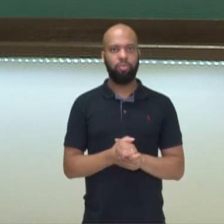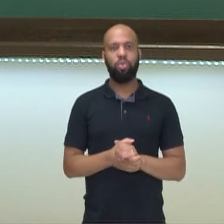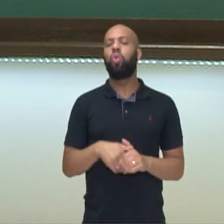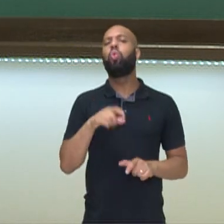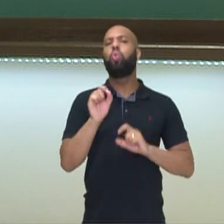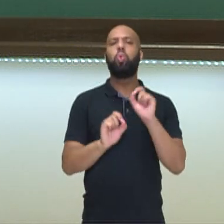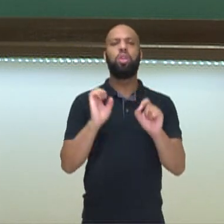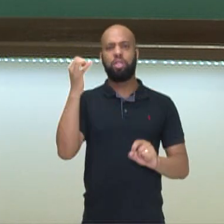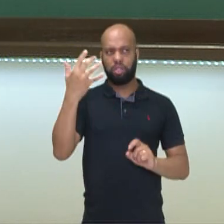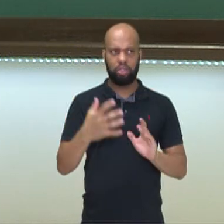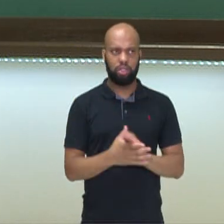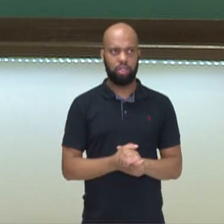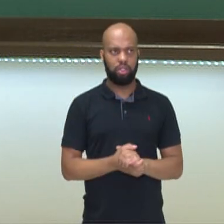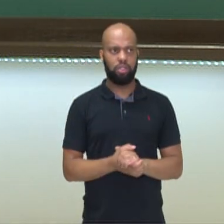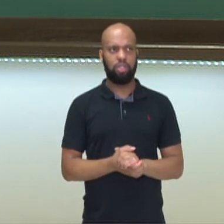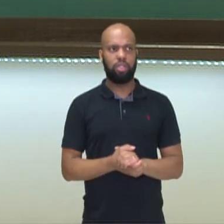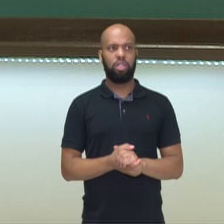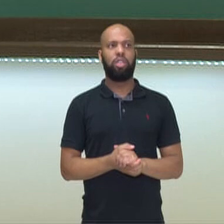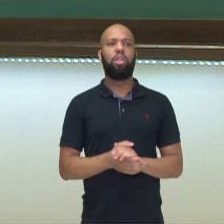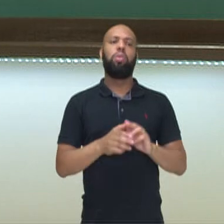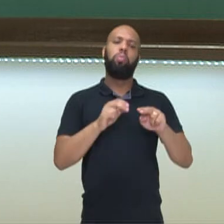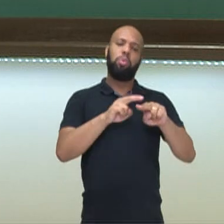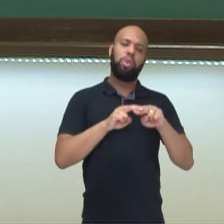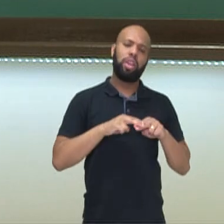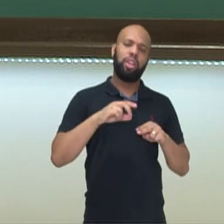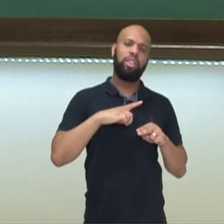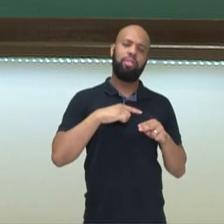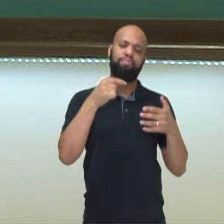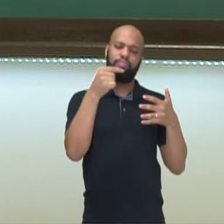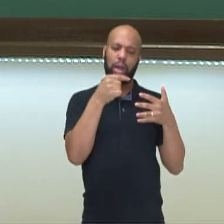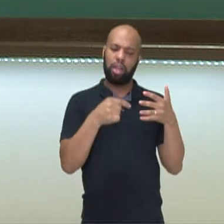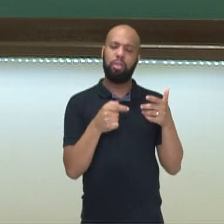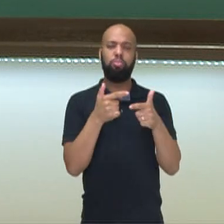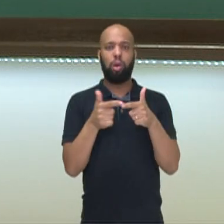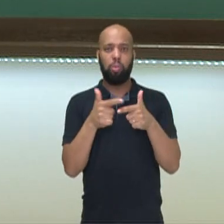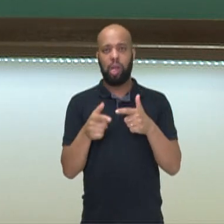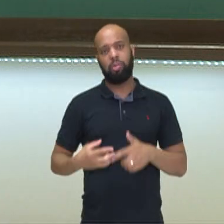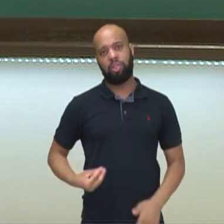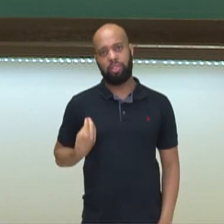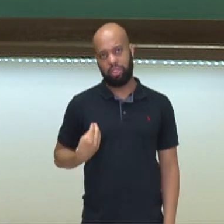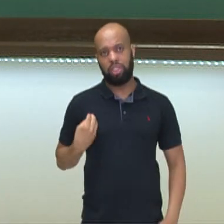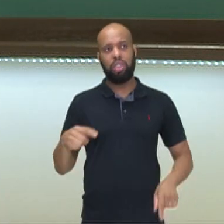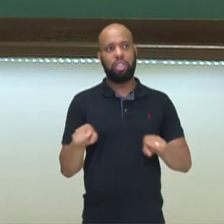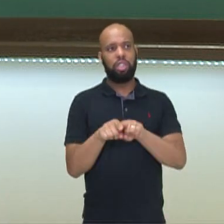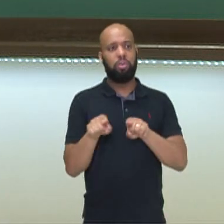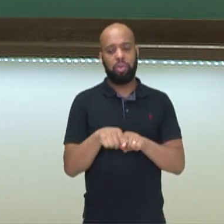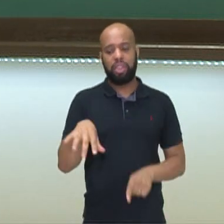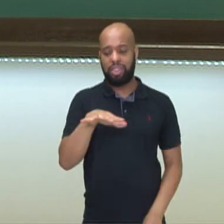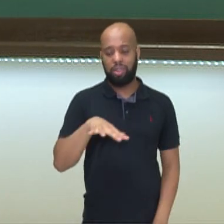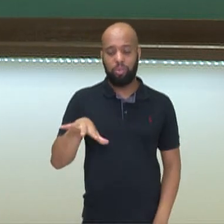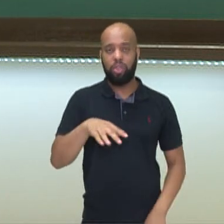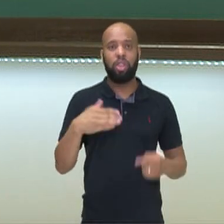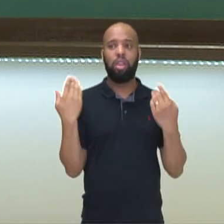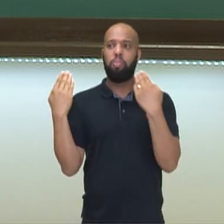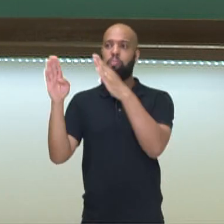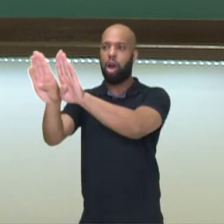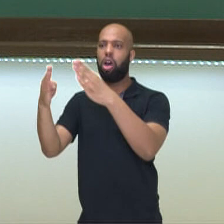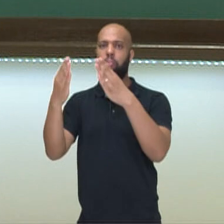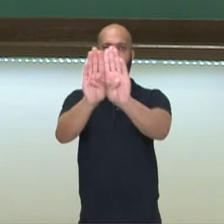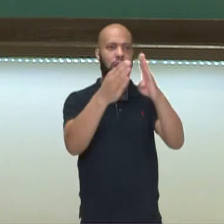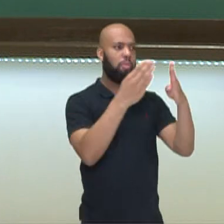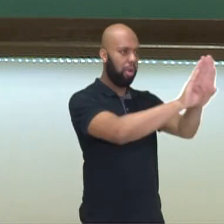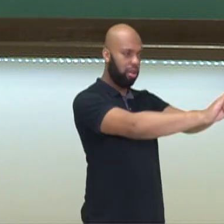O que tem acontecido? Por causa de todo o problema que a gente tem vivido, os estabelecimentos precisaram fechar as